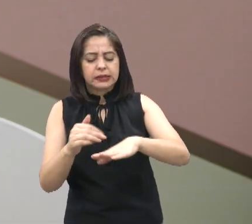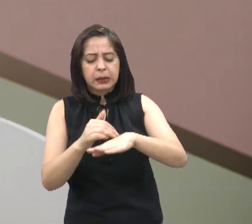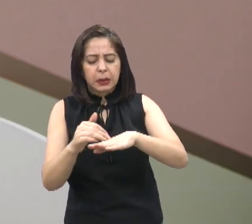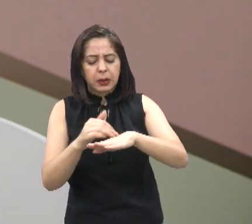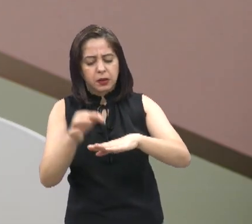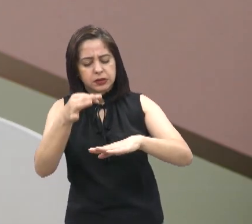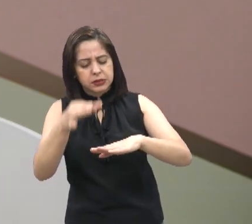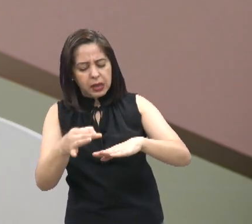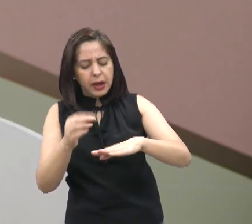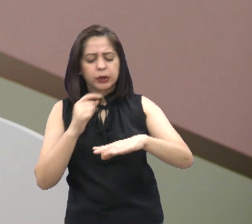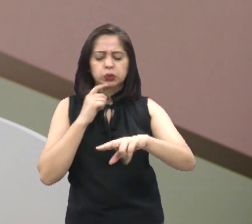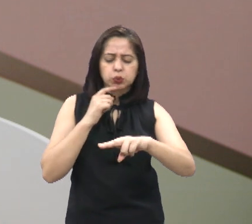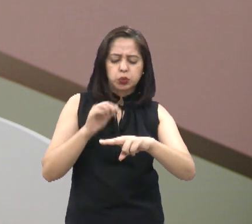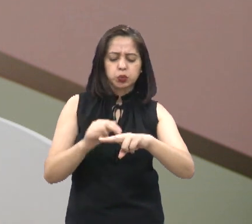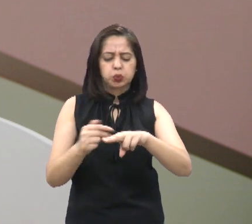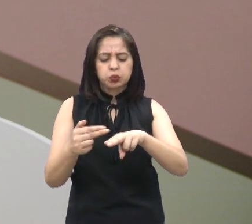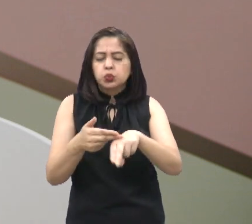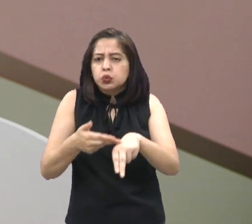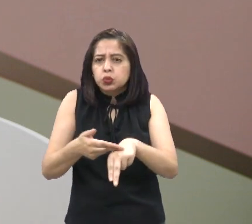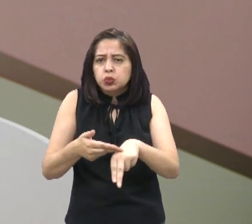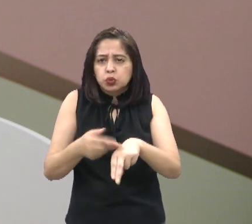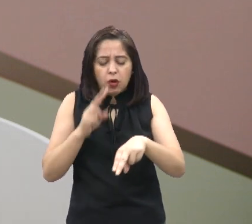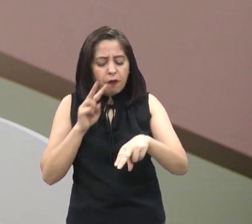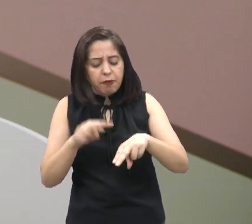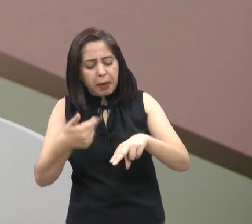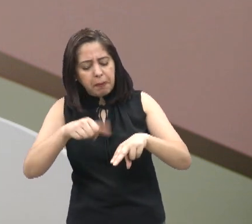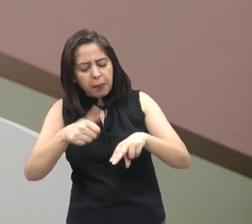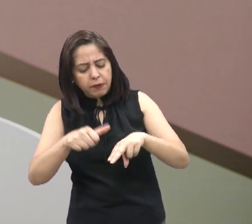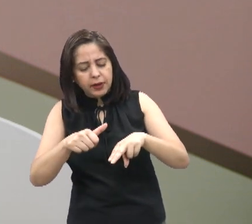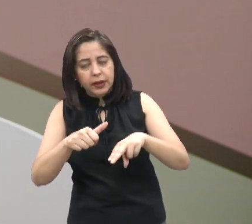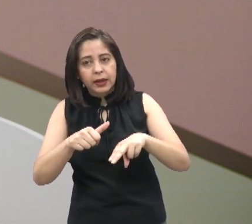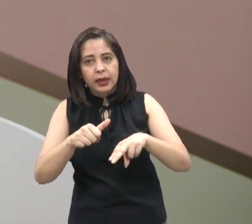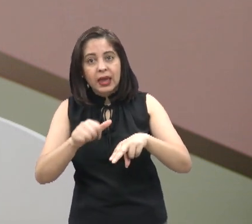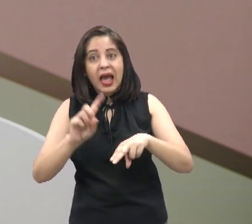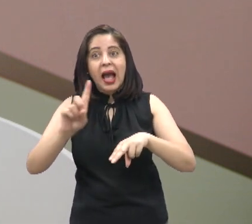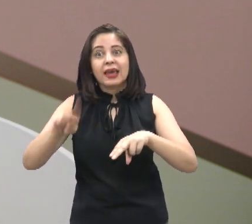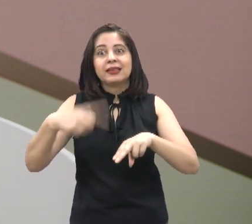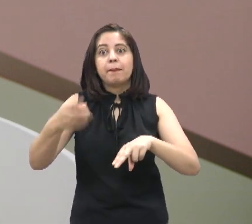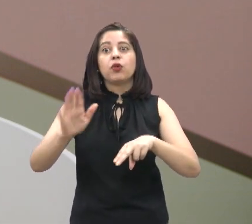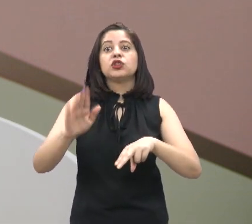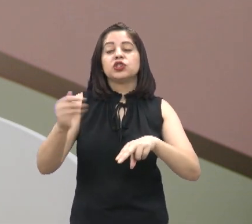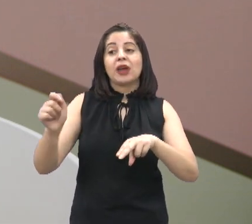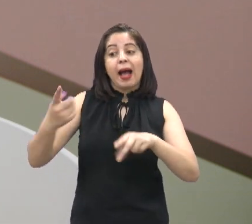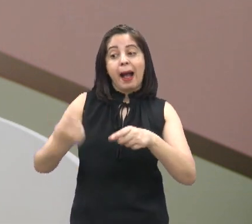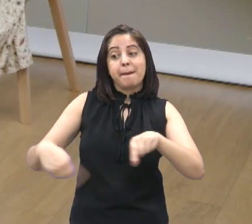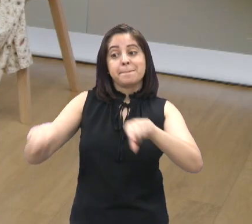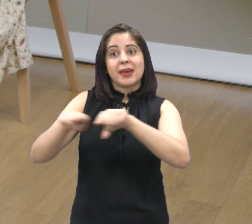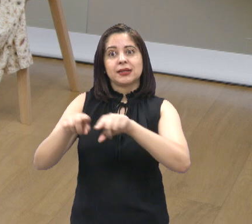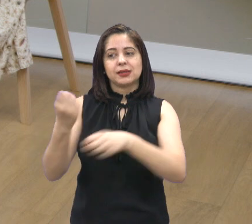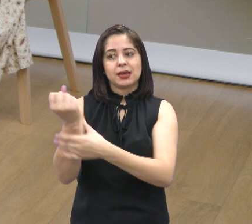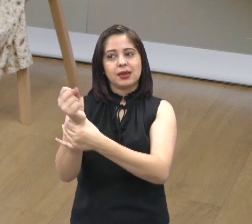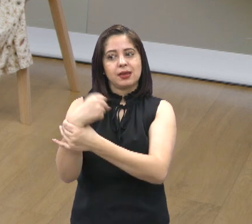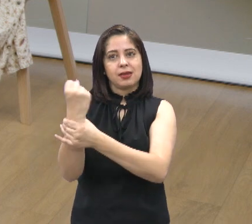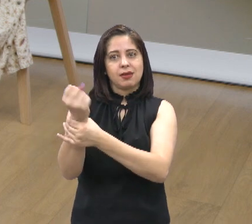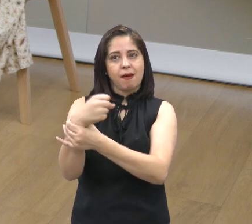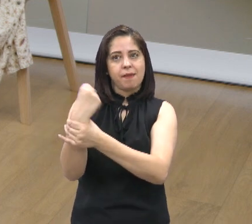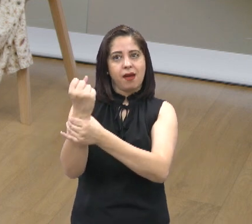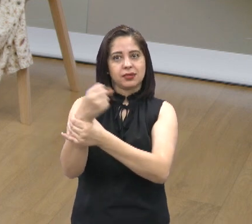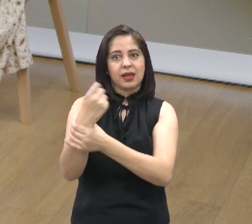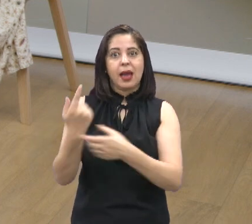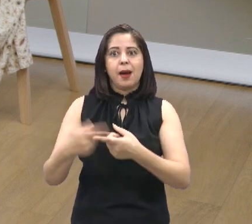está evoluindo, né, e já vai vindo a parte de reabilitação com a fisioterapia, né, para o